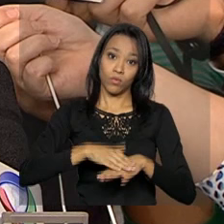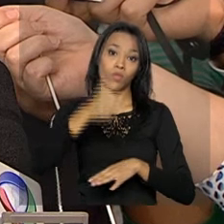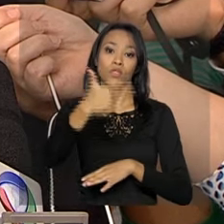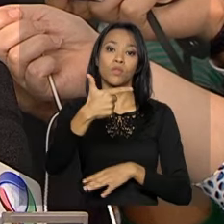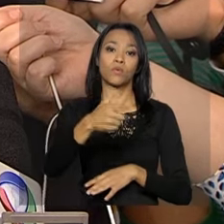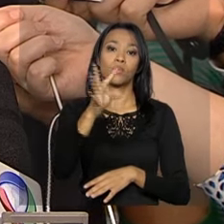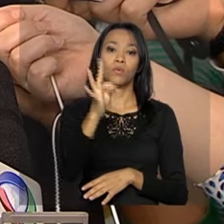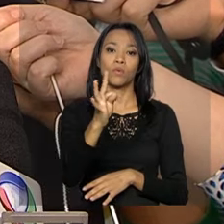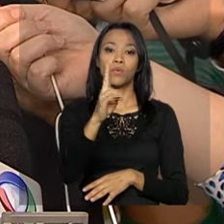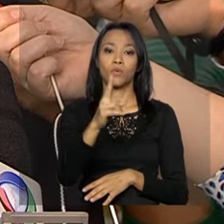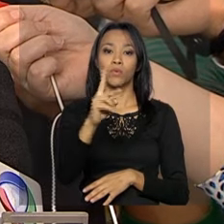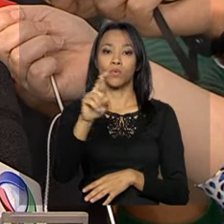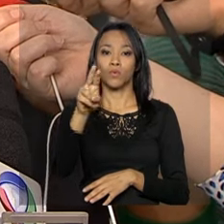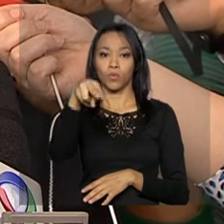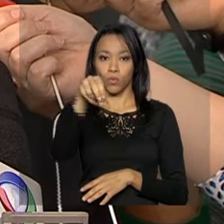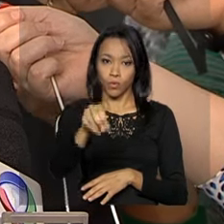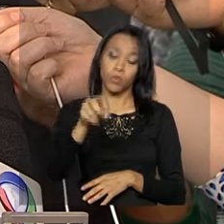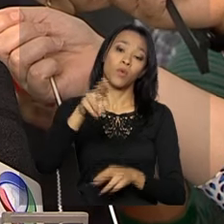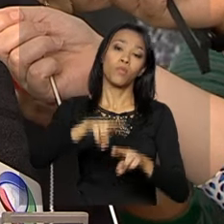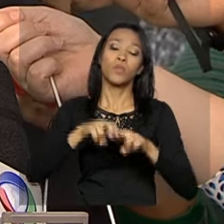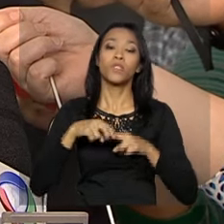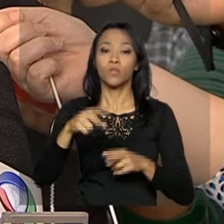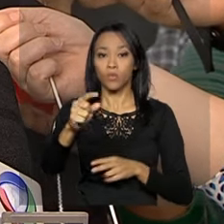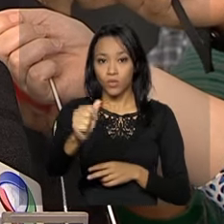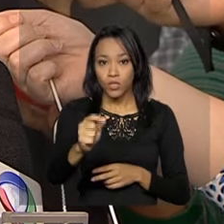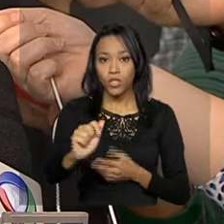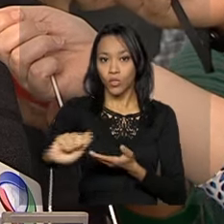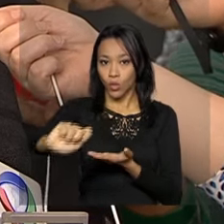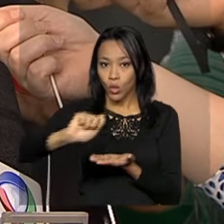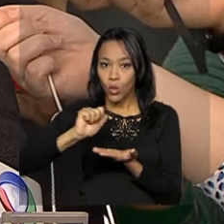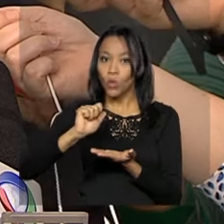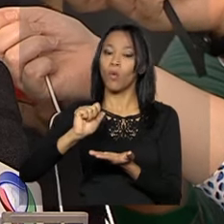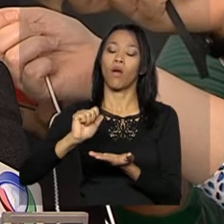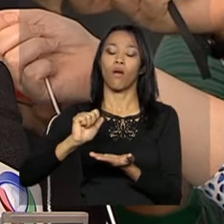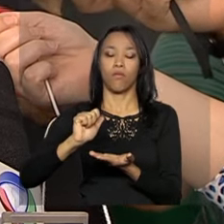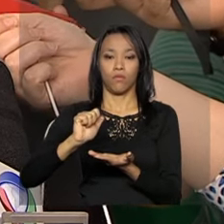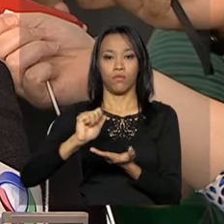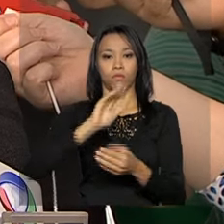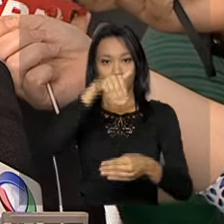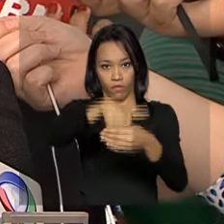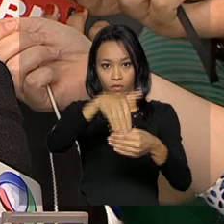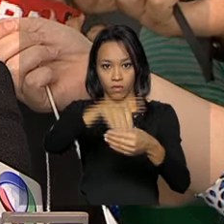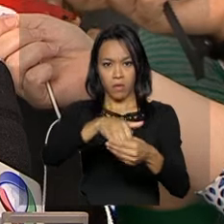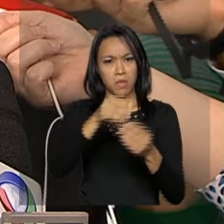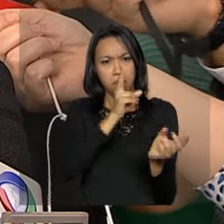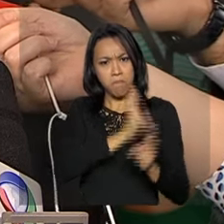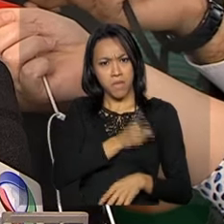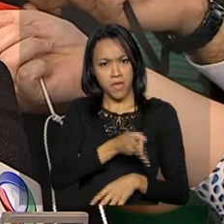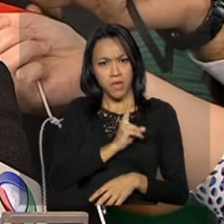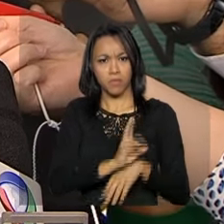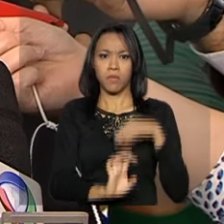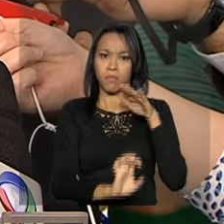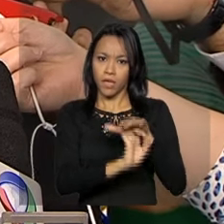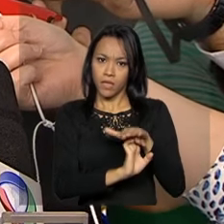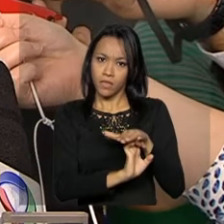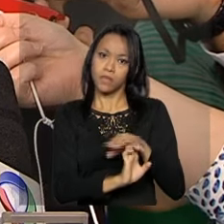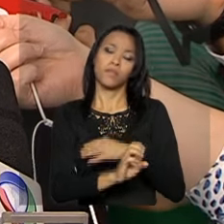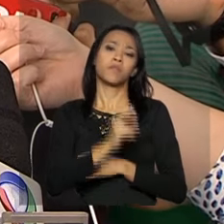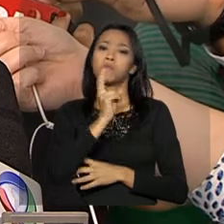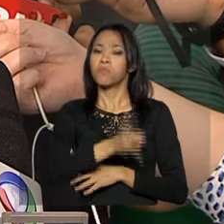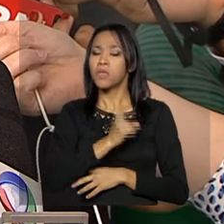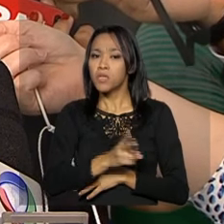turno. Portanto, os recursos foram doados da mesma empresa, do mesmo